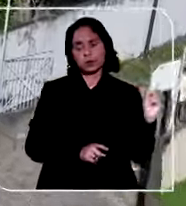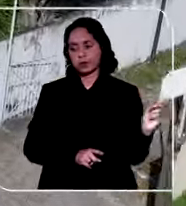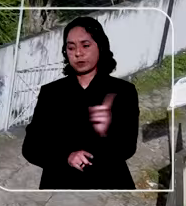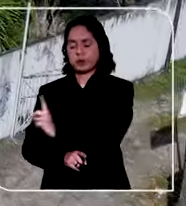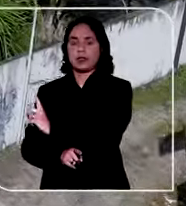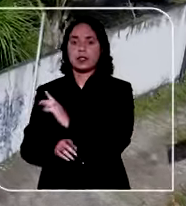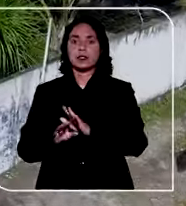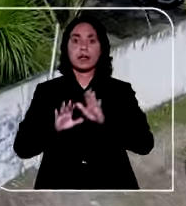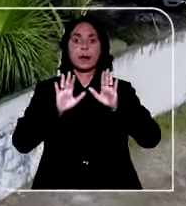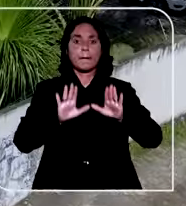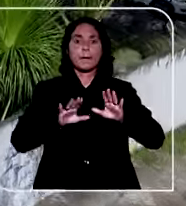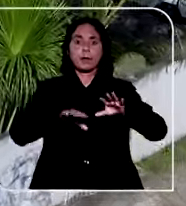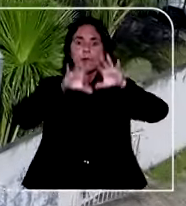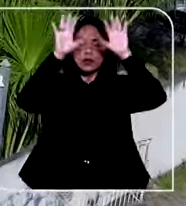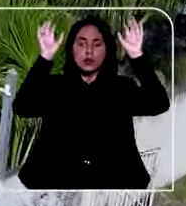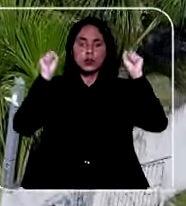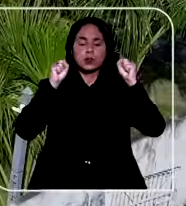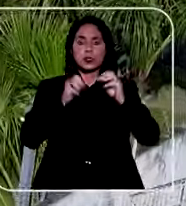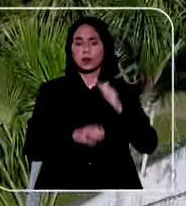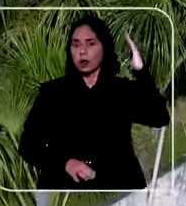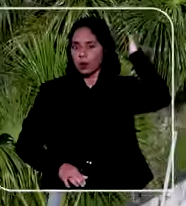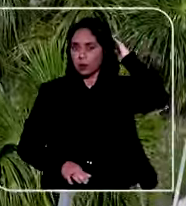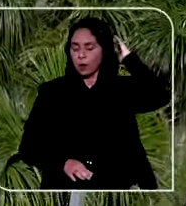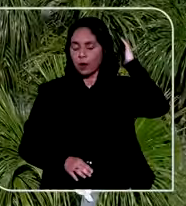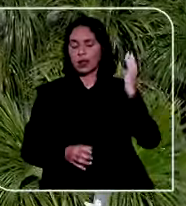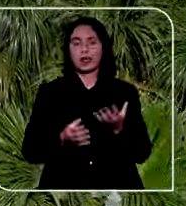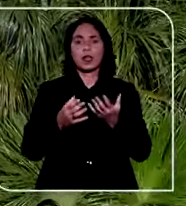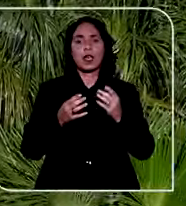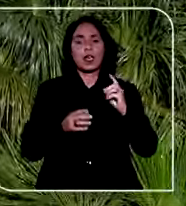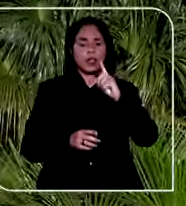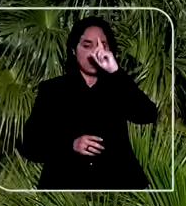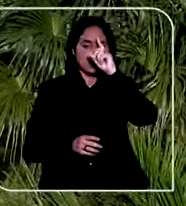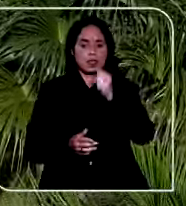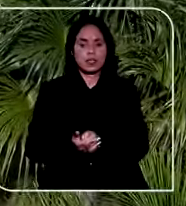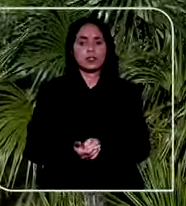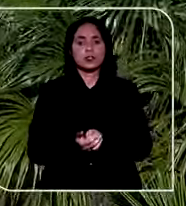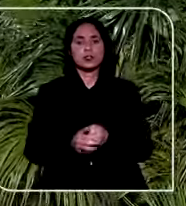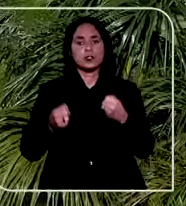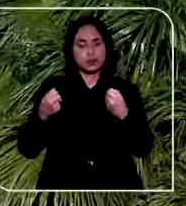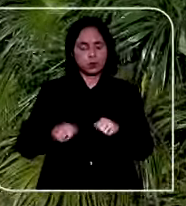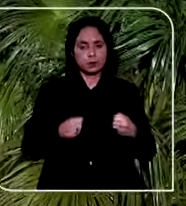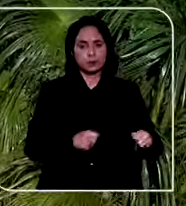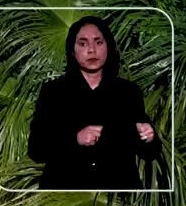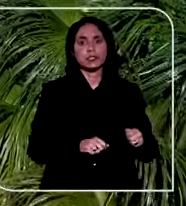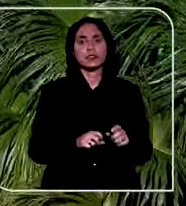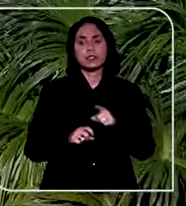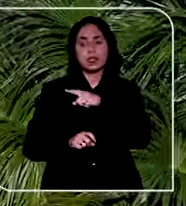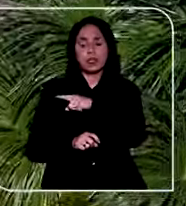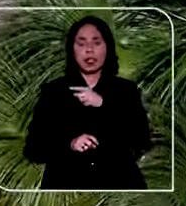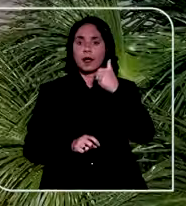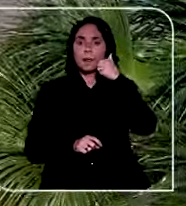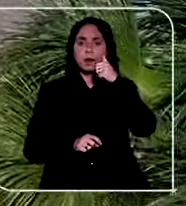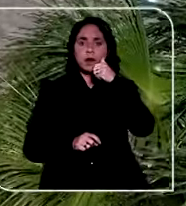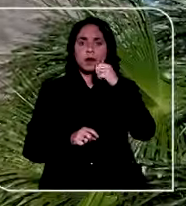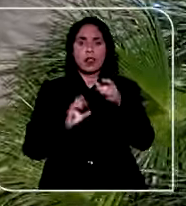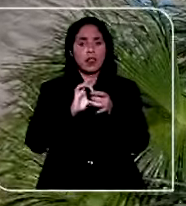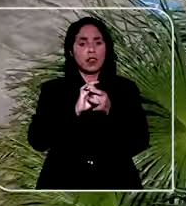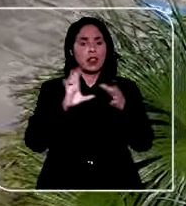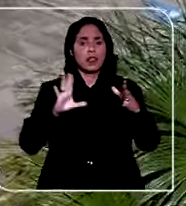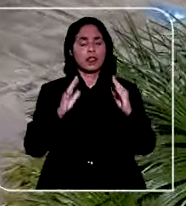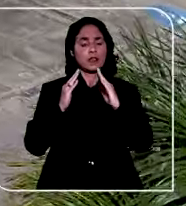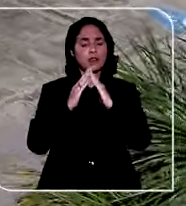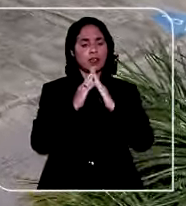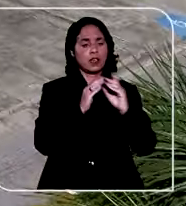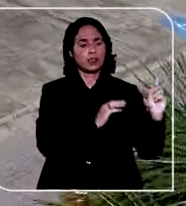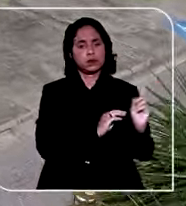mas o Tribunal de Justiça do Pará determinou o prosseguimento da ação por entender que como a companheira do acusado autorizou a entrada dos